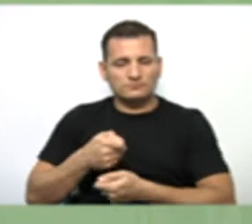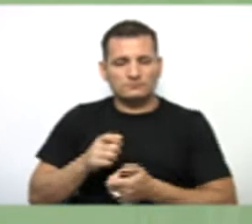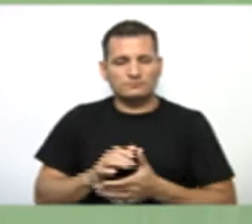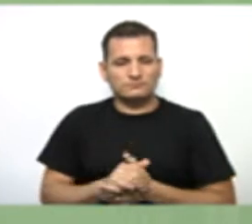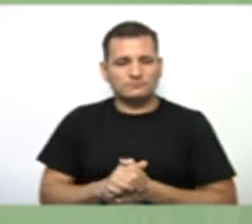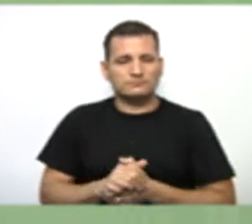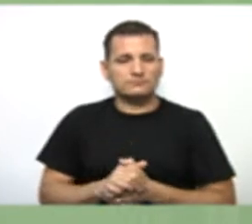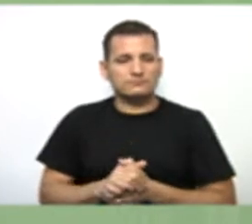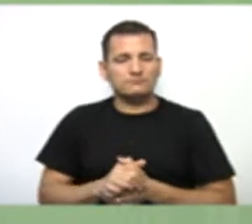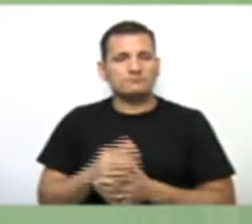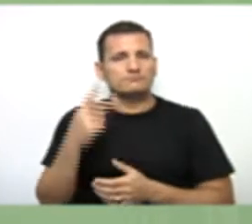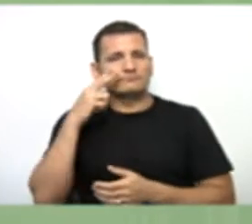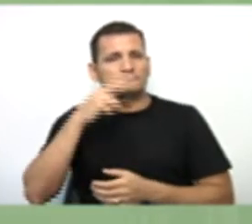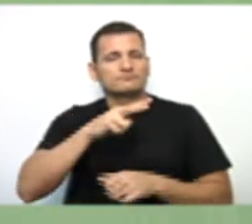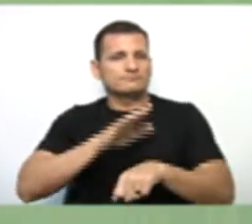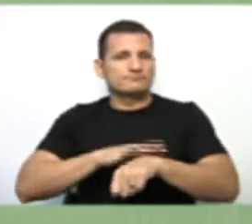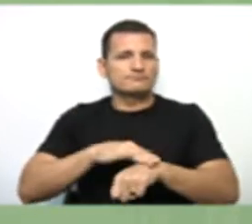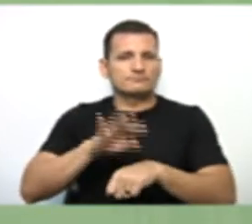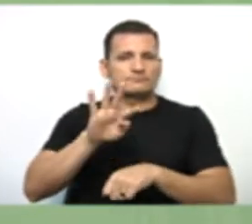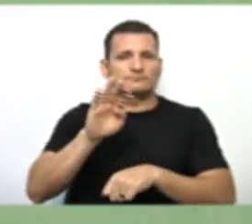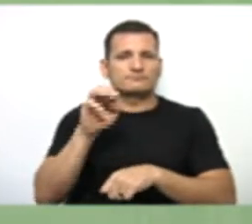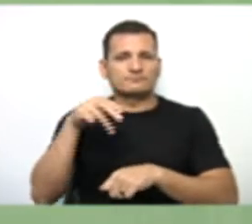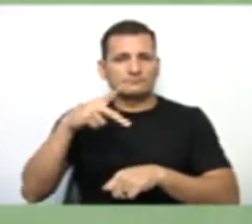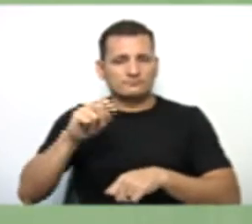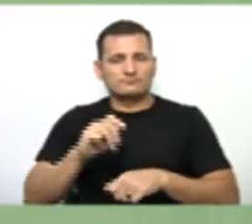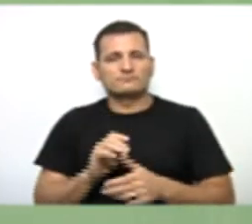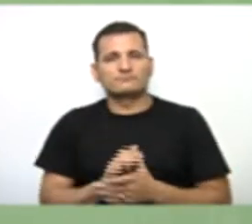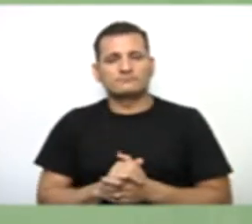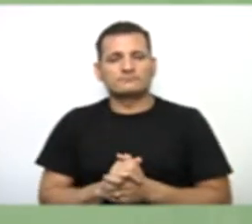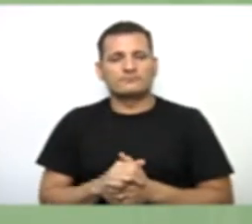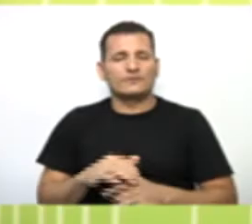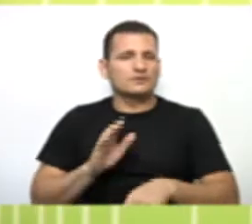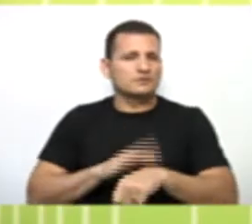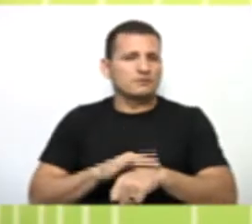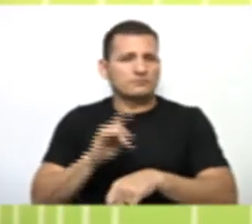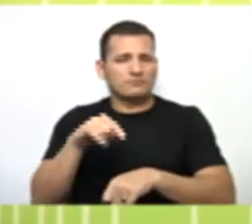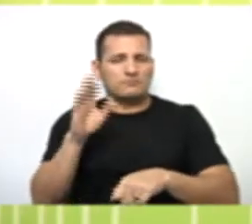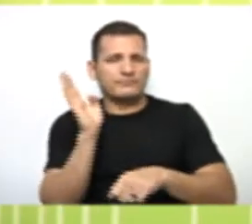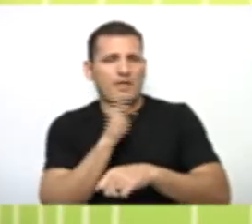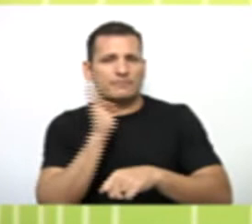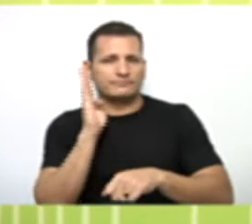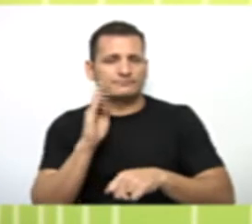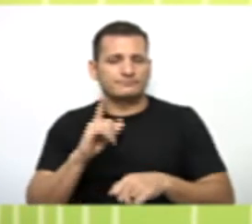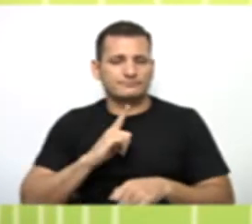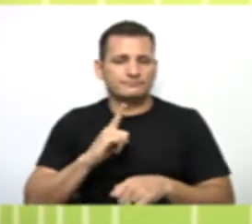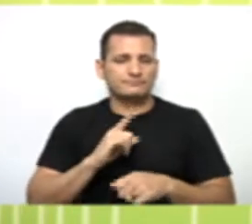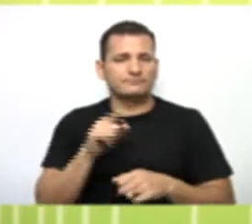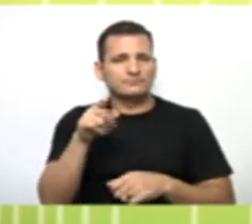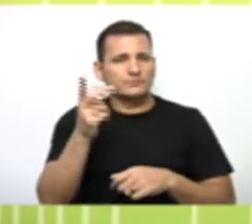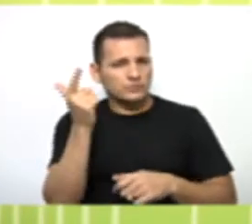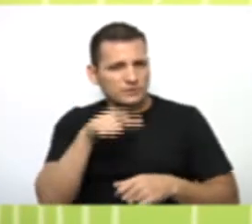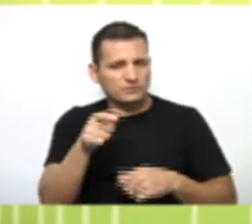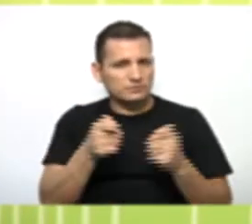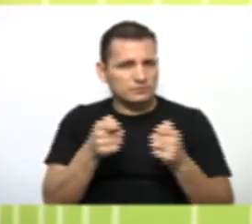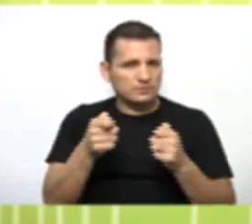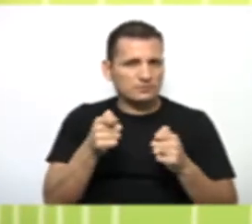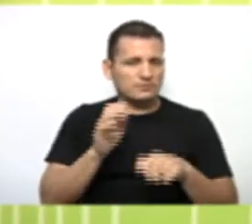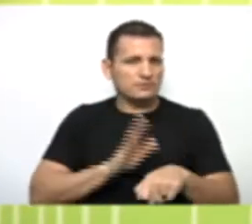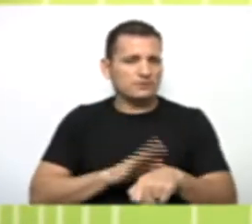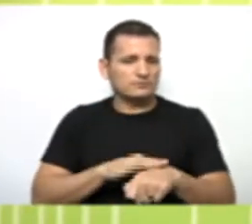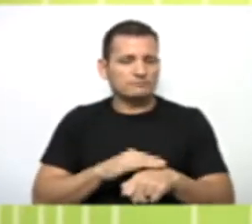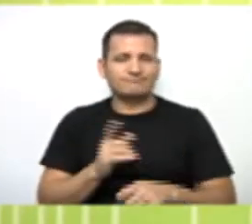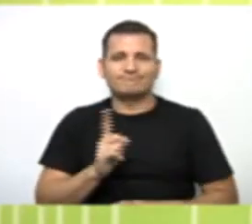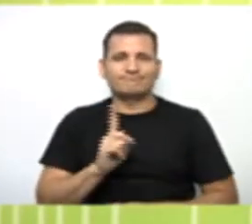negociações. Olha o tempo aí. Nossa, como passa esse tempo, né? O tempo é muito rápido, gente. Consegue controlar o tempo? Não, né?